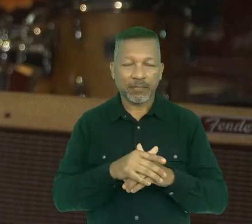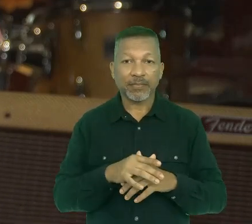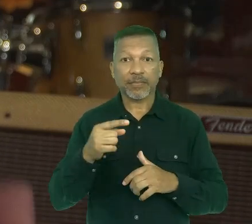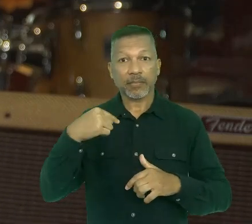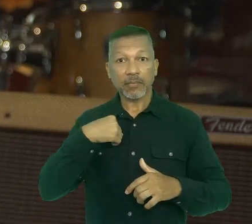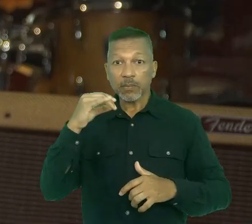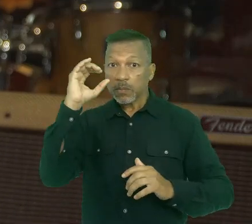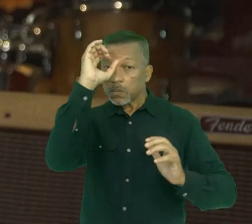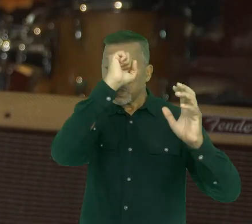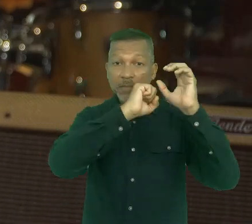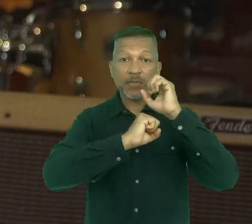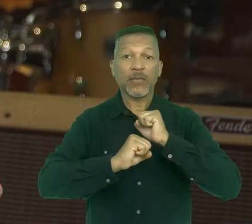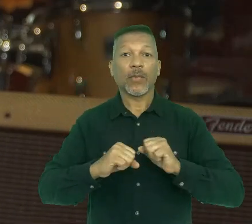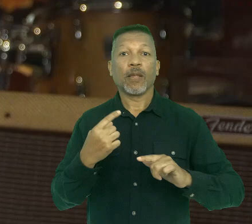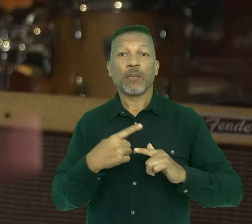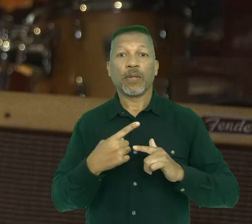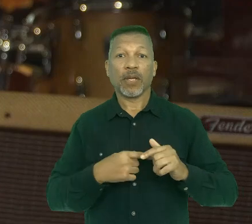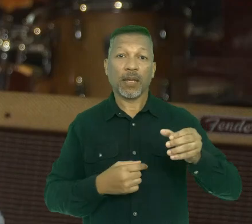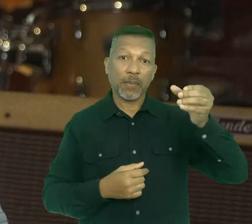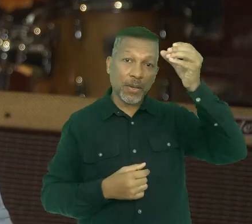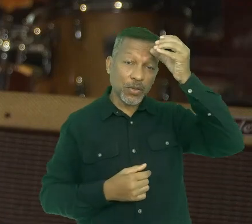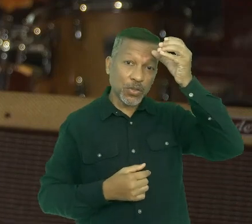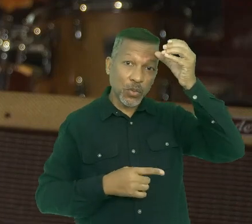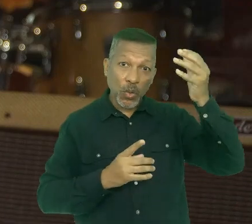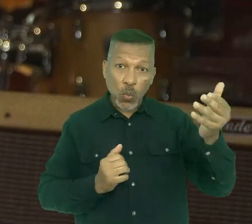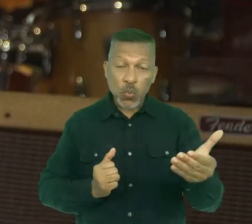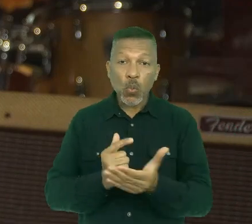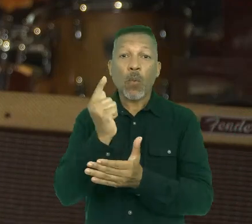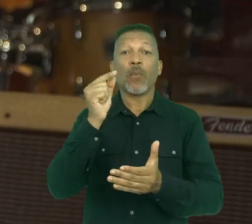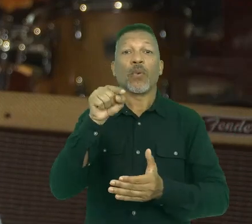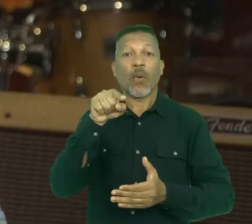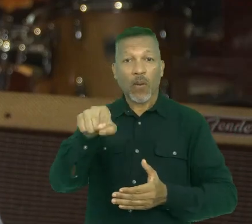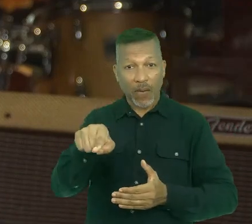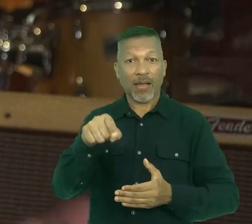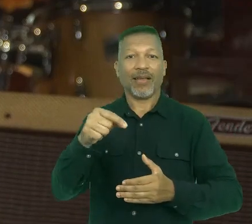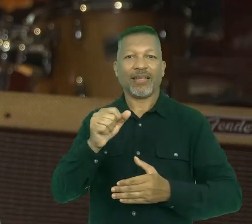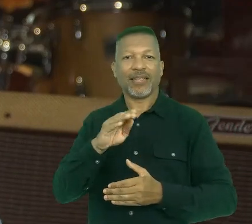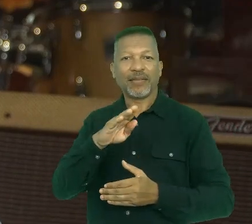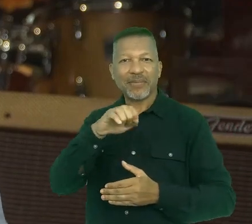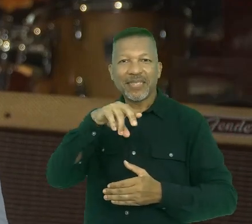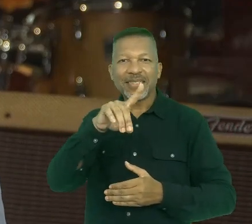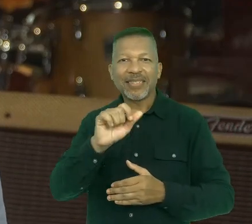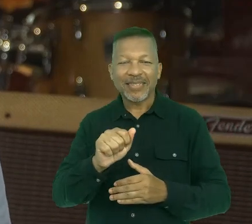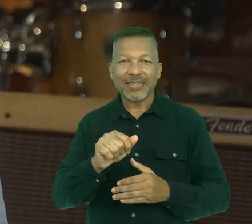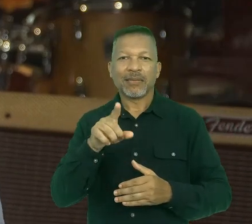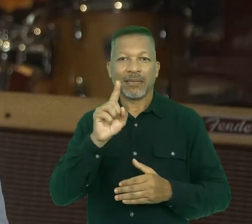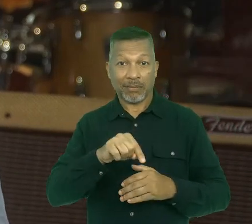Eu aprendi porque o meu tio comprou a banda, era dono, ele era